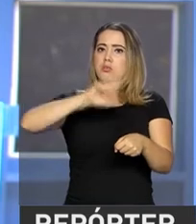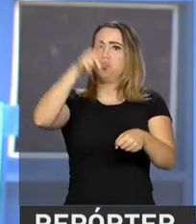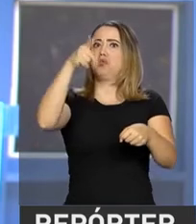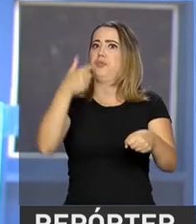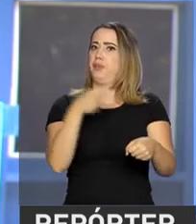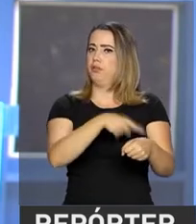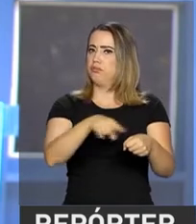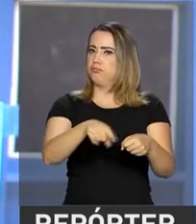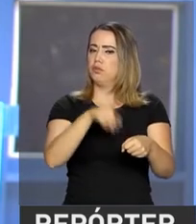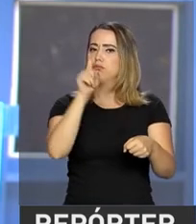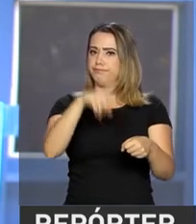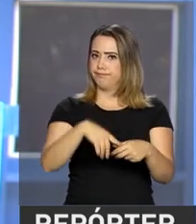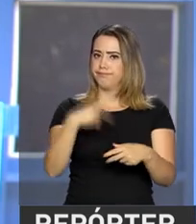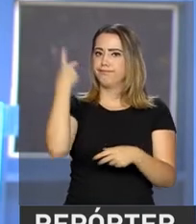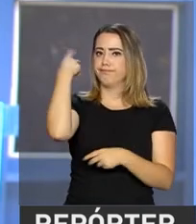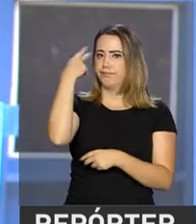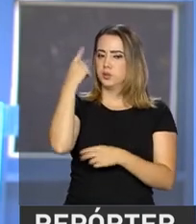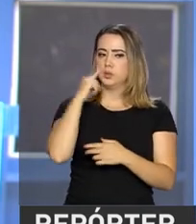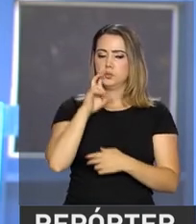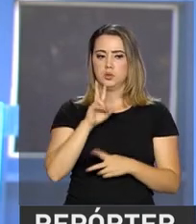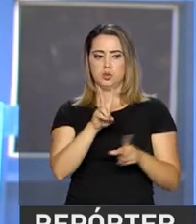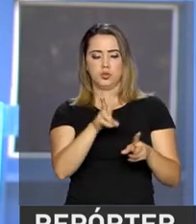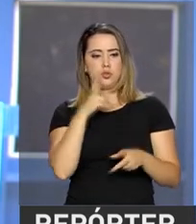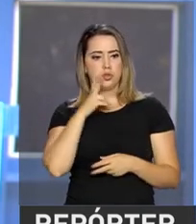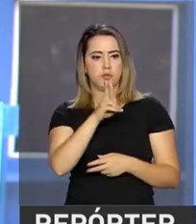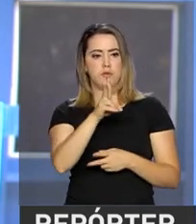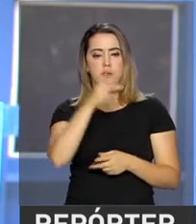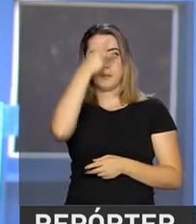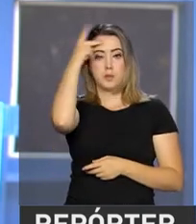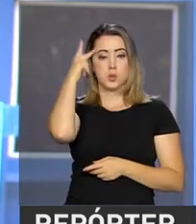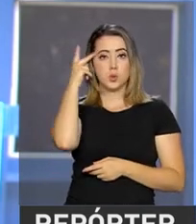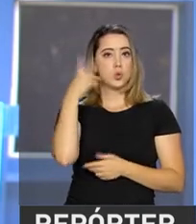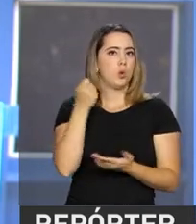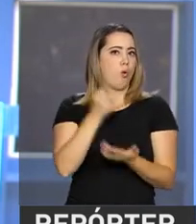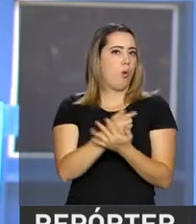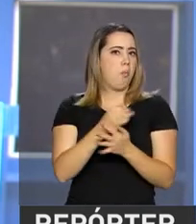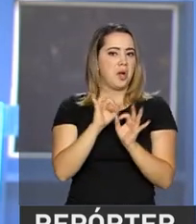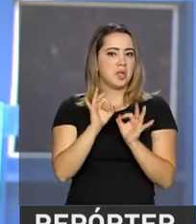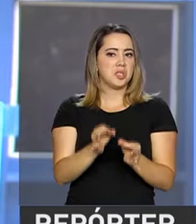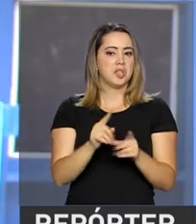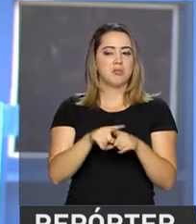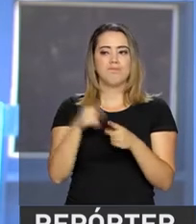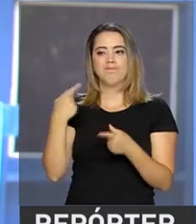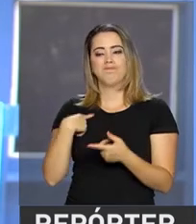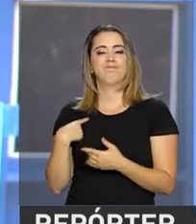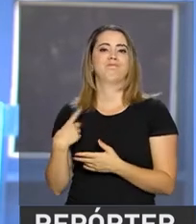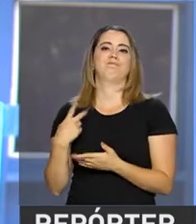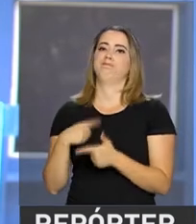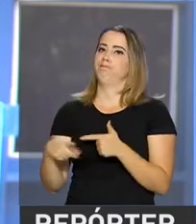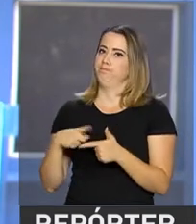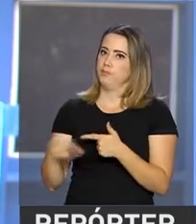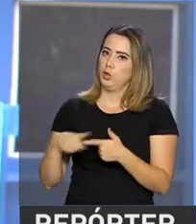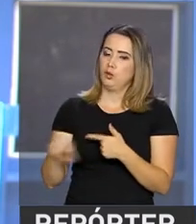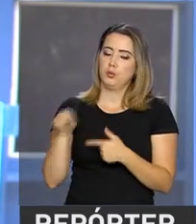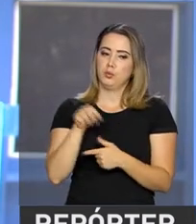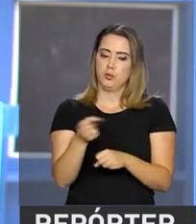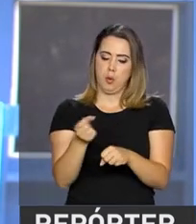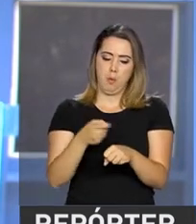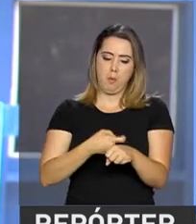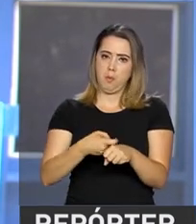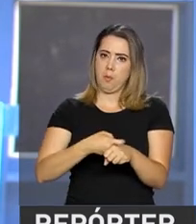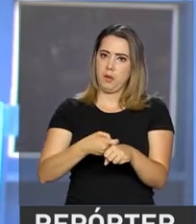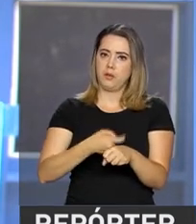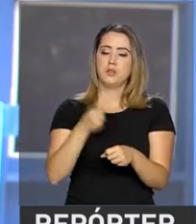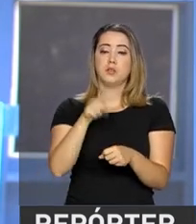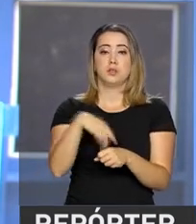mercado. Então, assim, é muito comum, muitas vezes, a gente pegar pessoas que compraram aquele veículo de boa-fé e acabam se complicando, de uma certa forma, tendo problemas com a justiça.